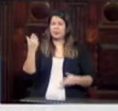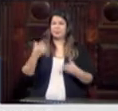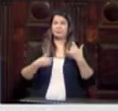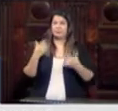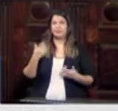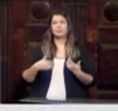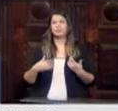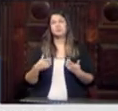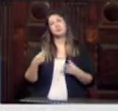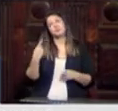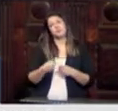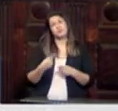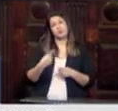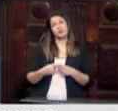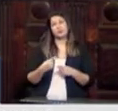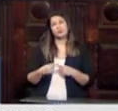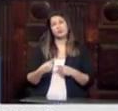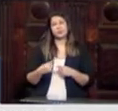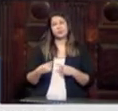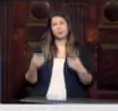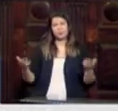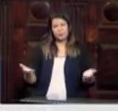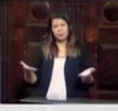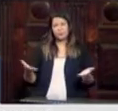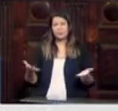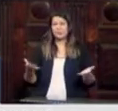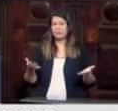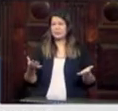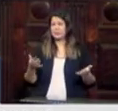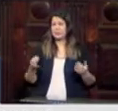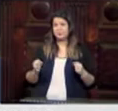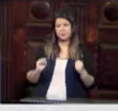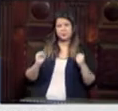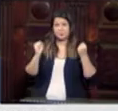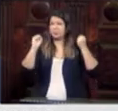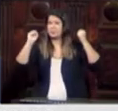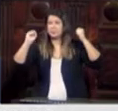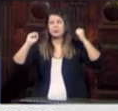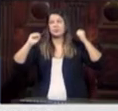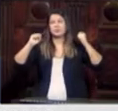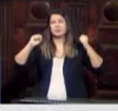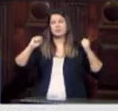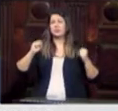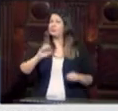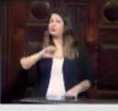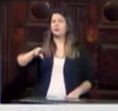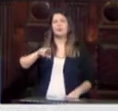tona, porque os ânimos hoje se exaltaram e